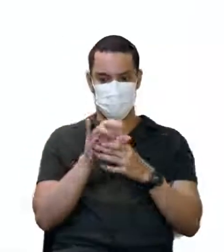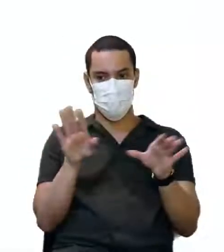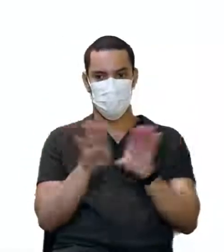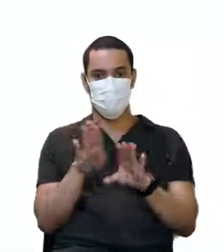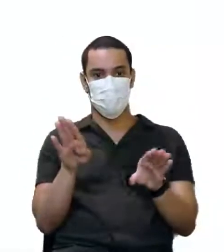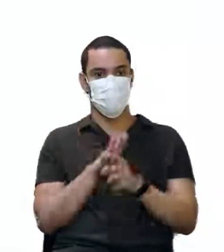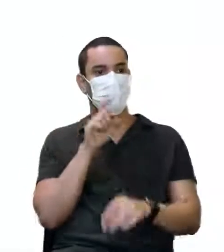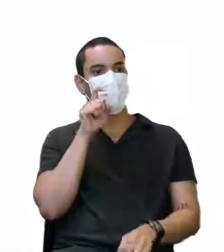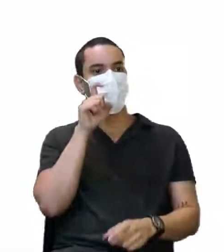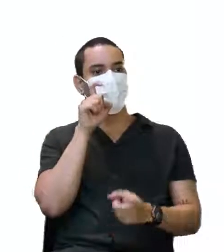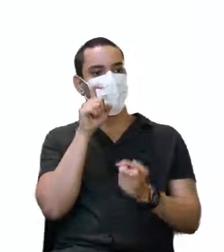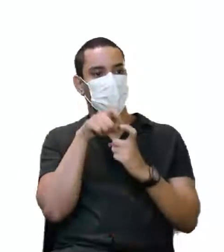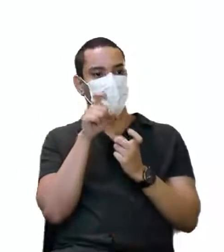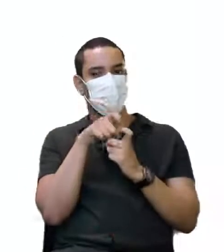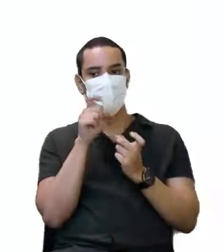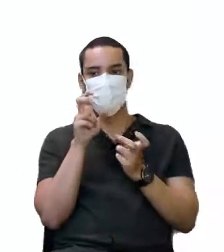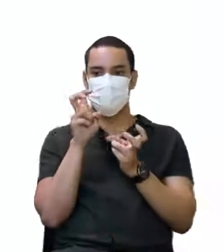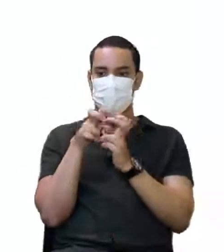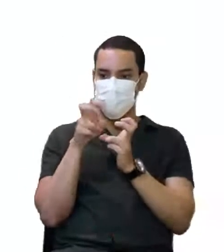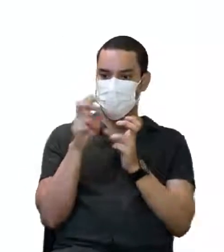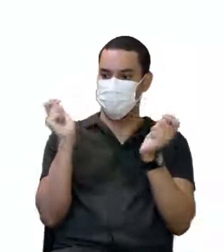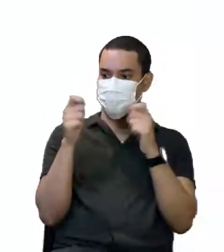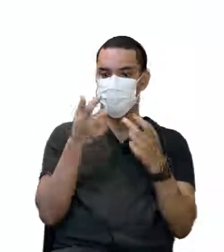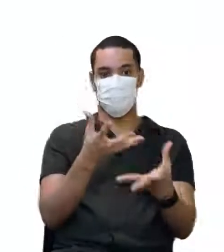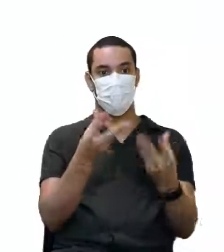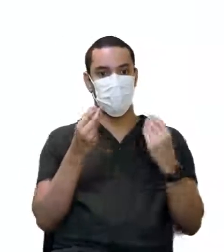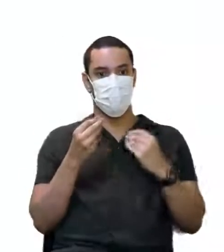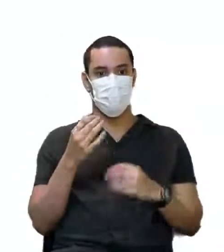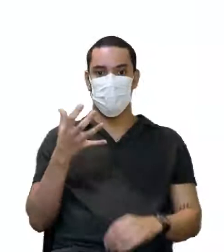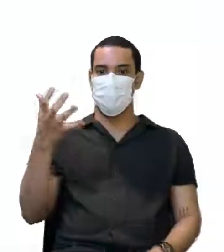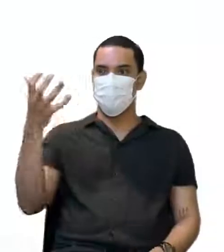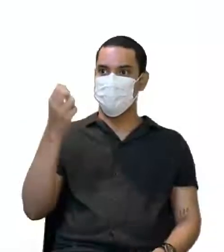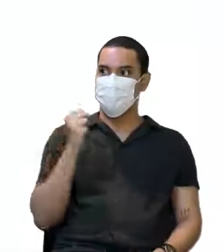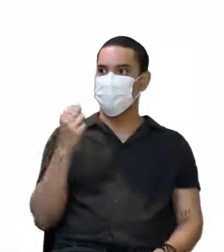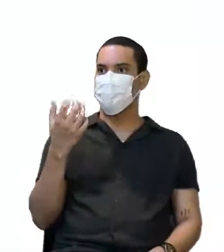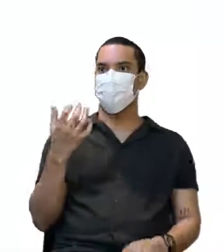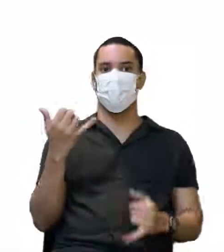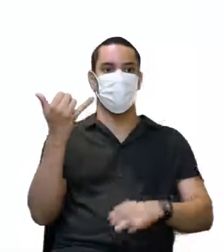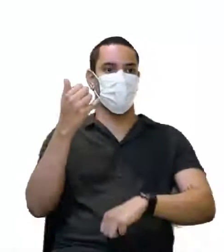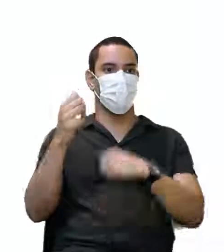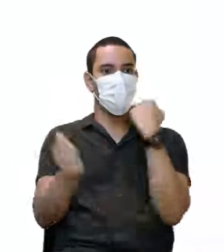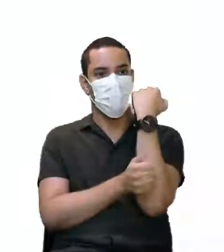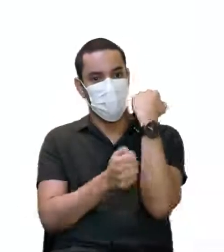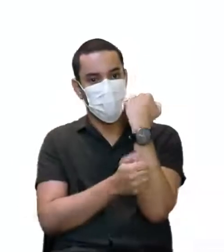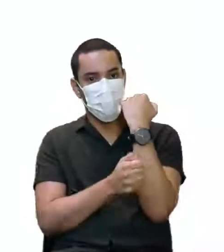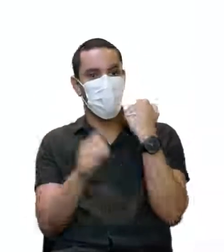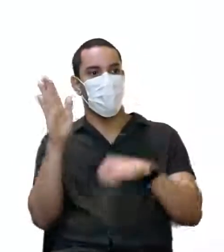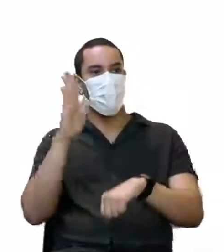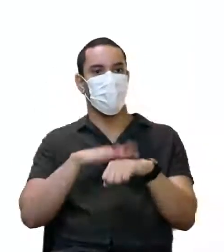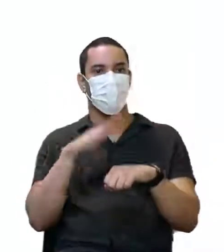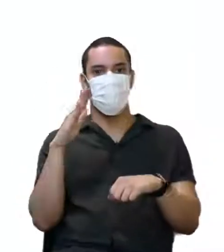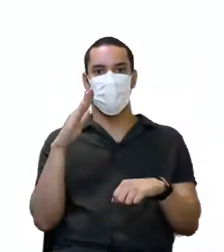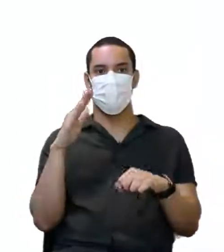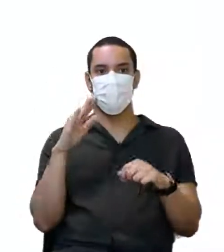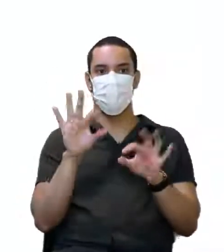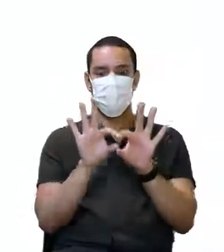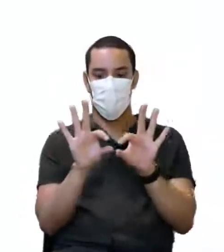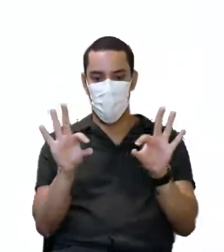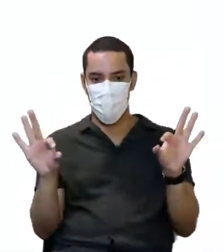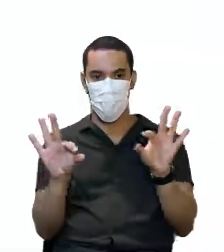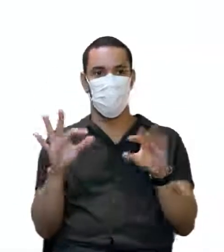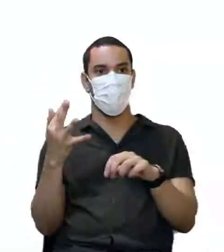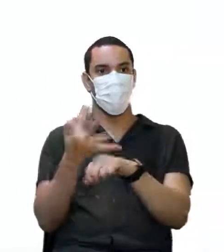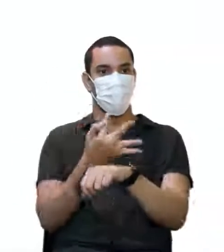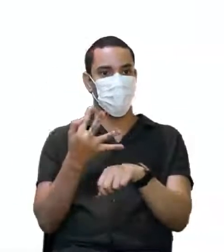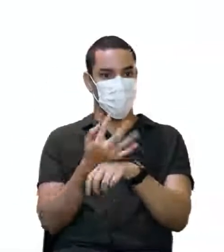gente usar alguma coisa similar a isso aí. Então, eles pegavam galhos que tinham bifurcações, que tinham estruturas mais pontiagudas, que eram